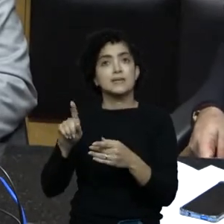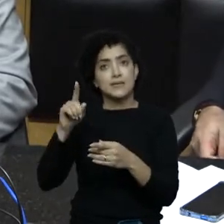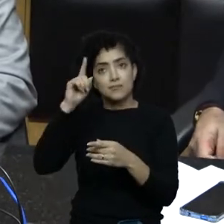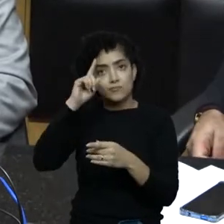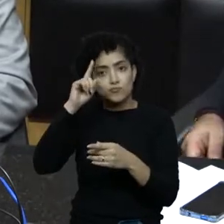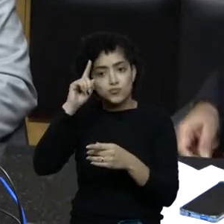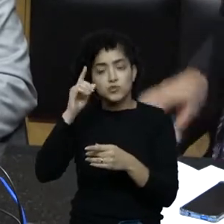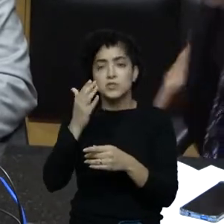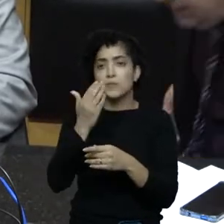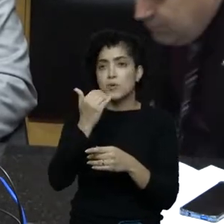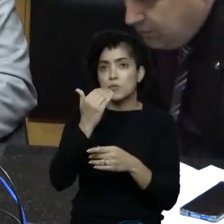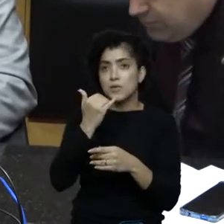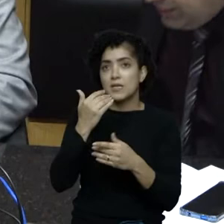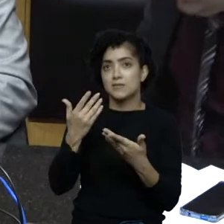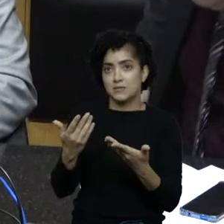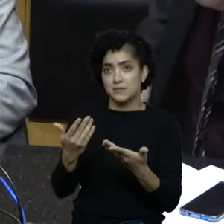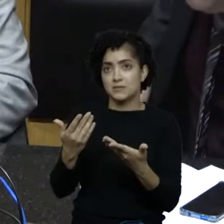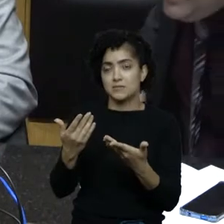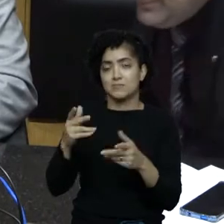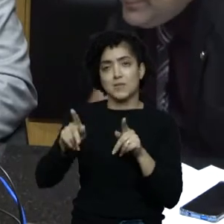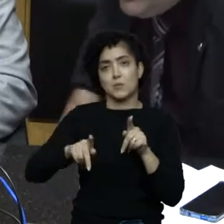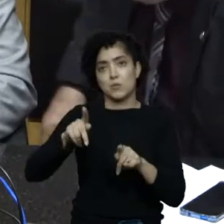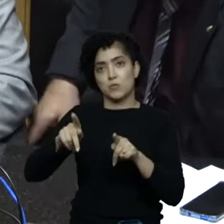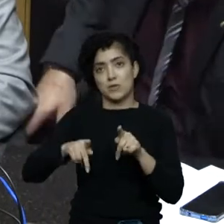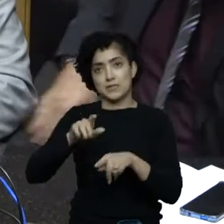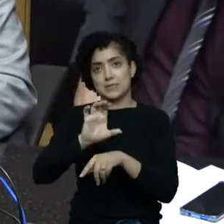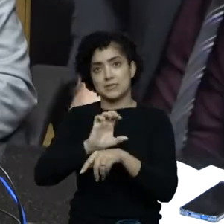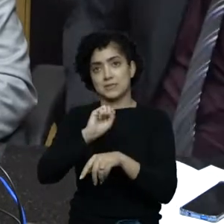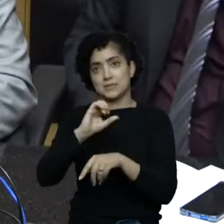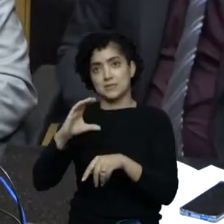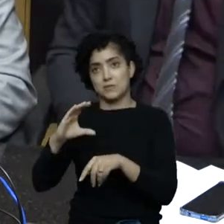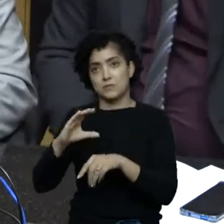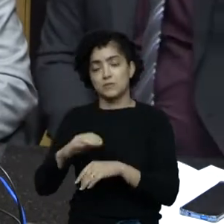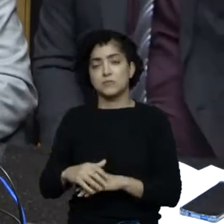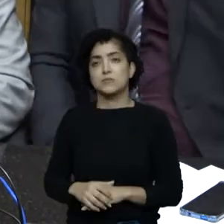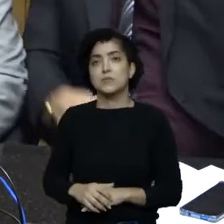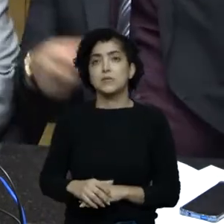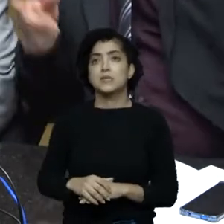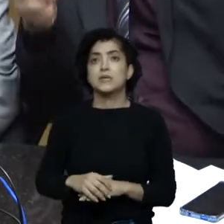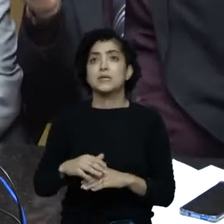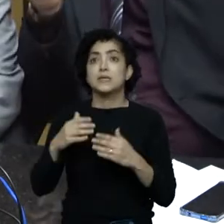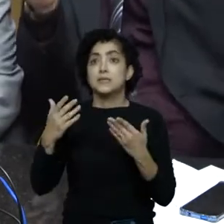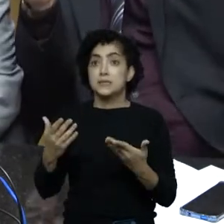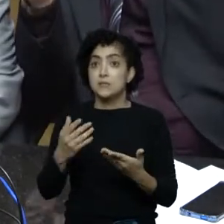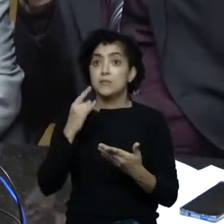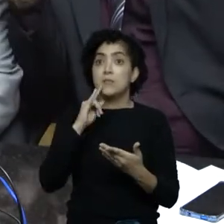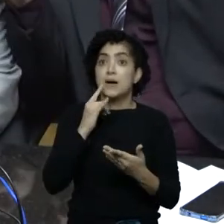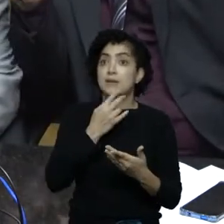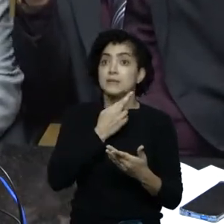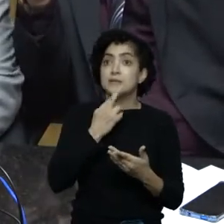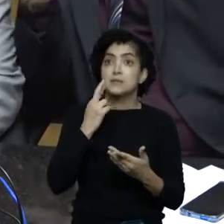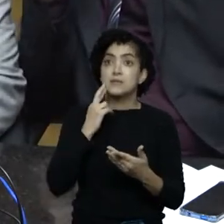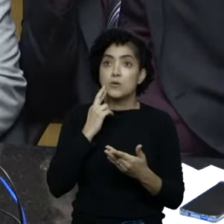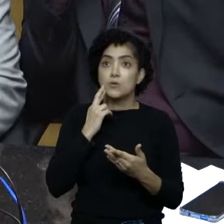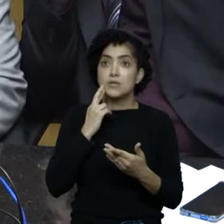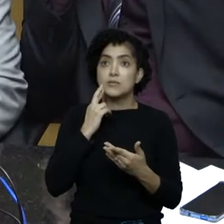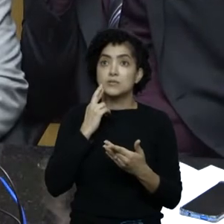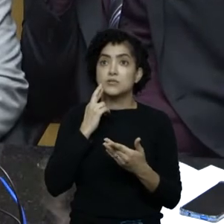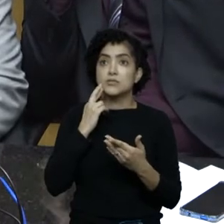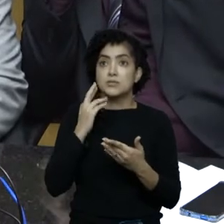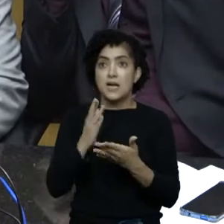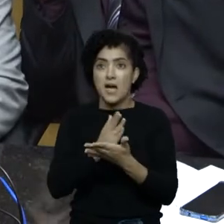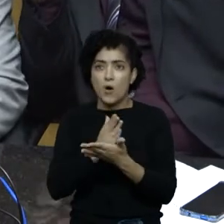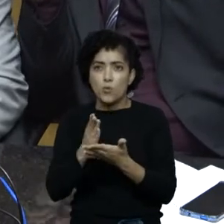dia-a-dia e da alimentação do cidadão Catarinense e mais e mais para os bares e restaurantes que